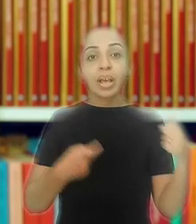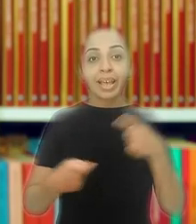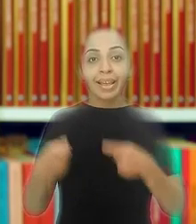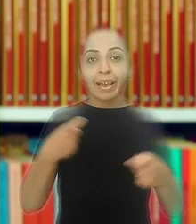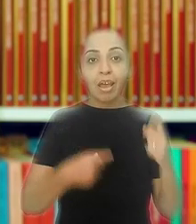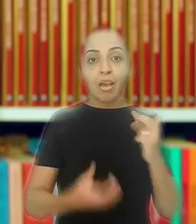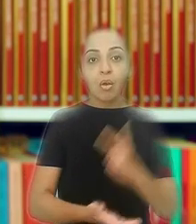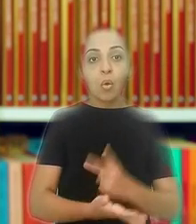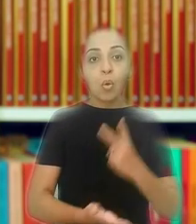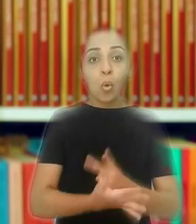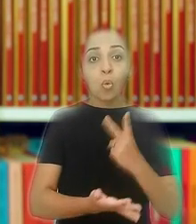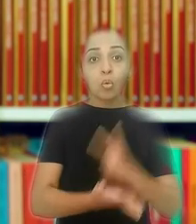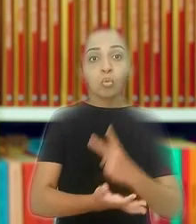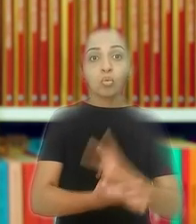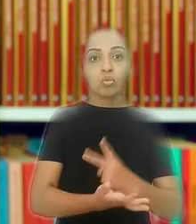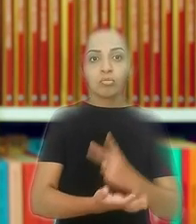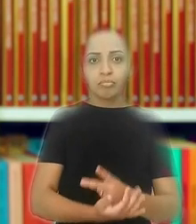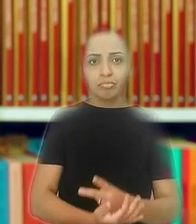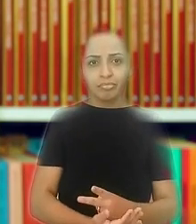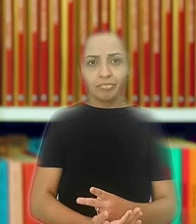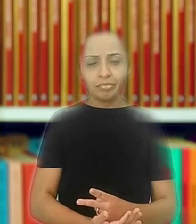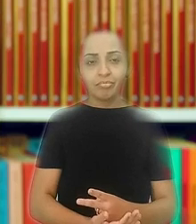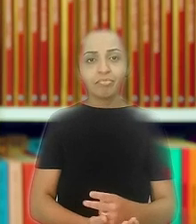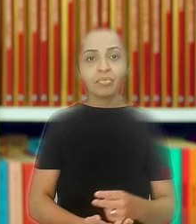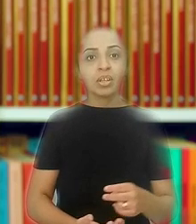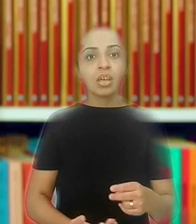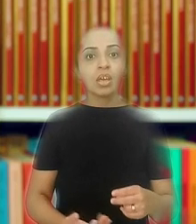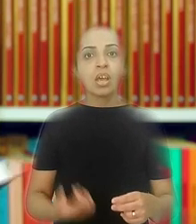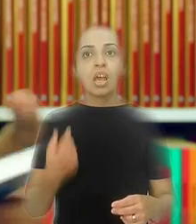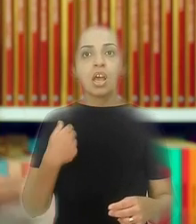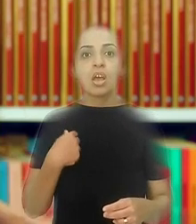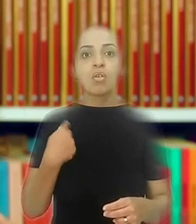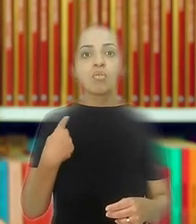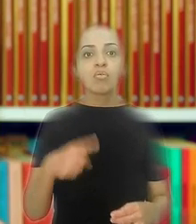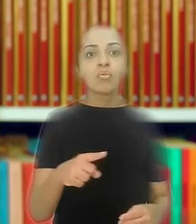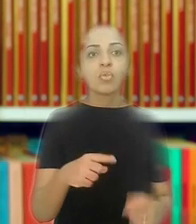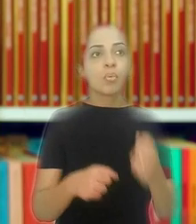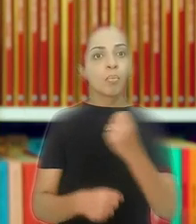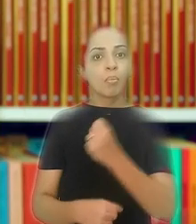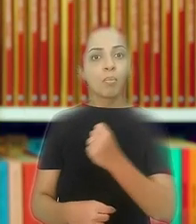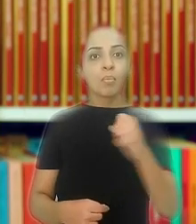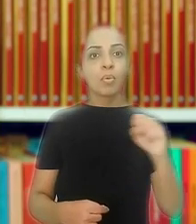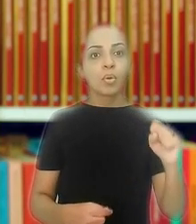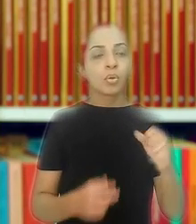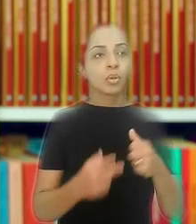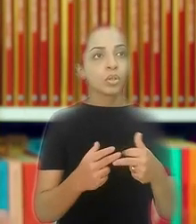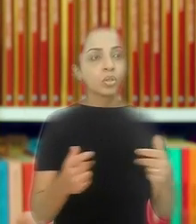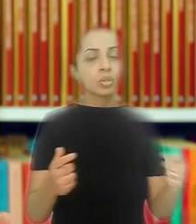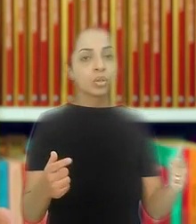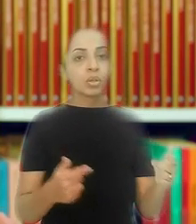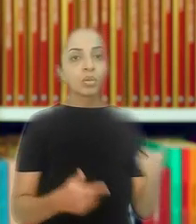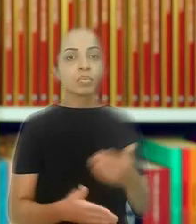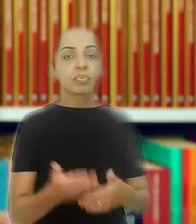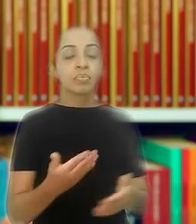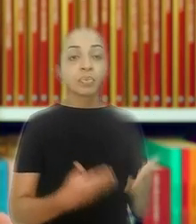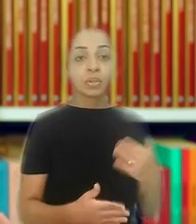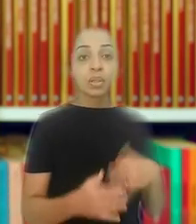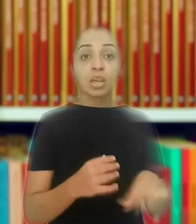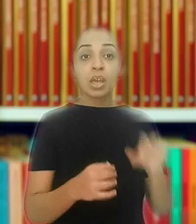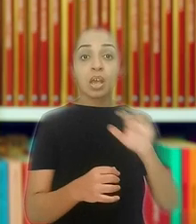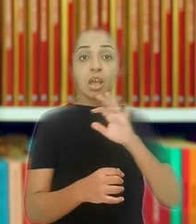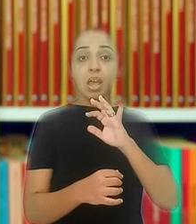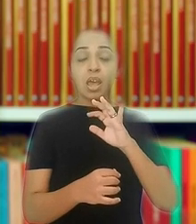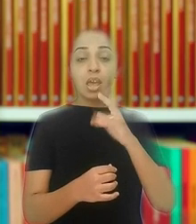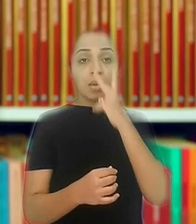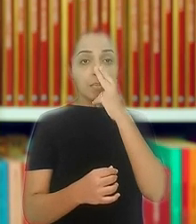Mundial ainda estava acontecendo ele foi designado para proteger essa Ilha ele e mais uma pequena Tropa de